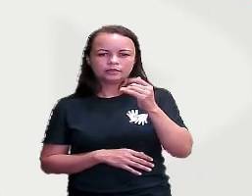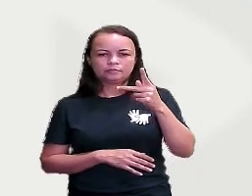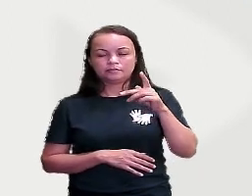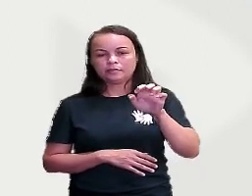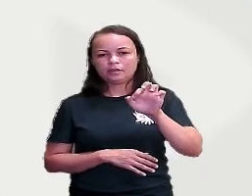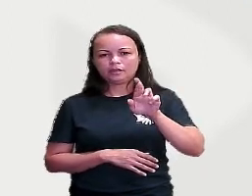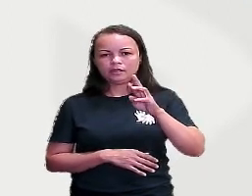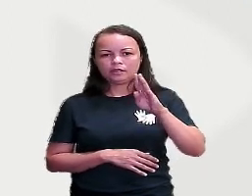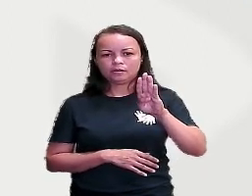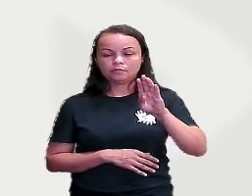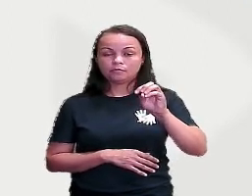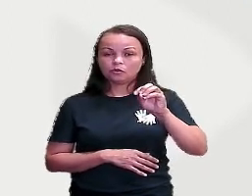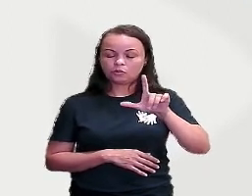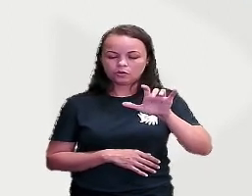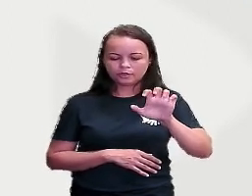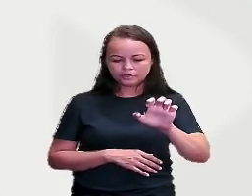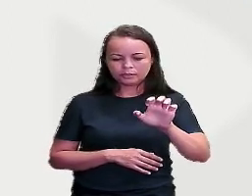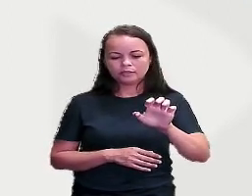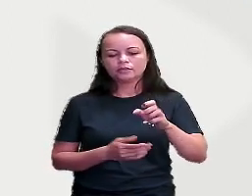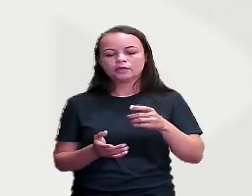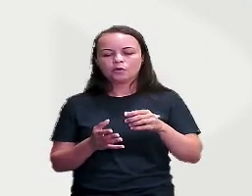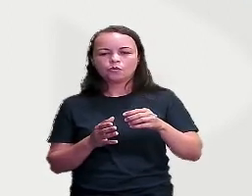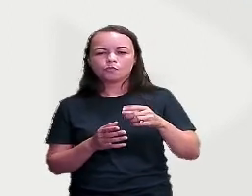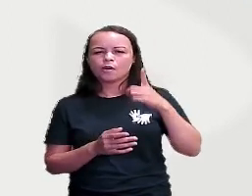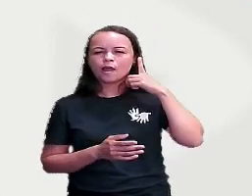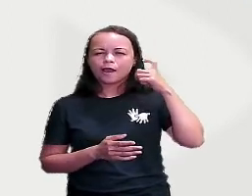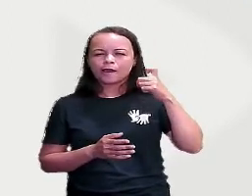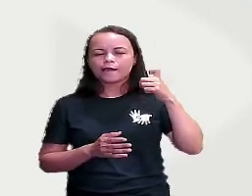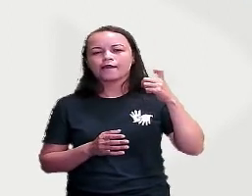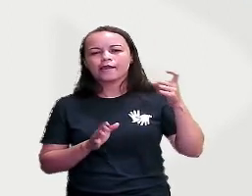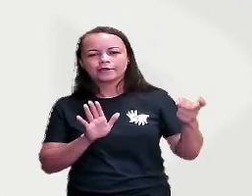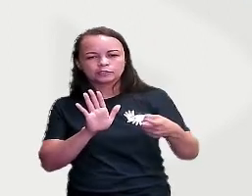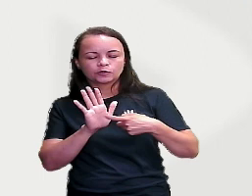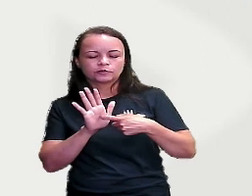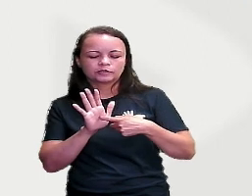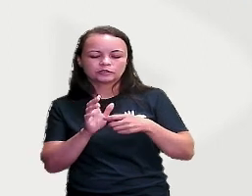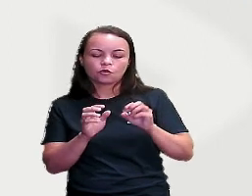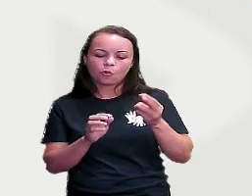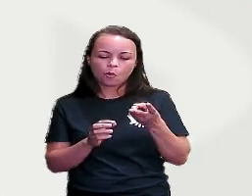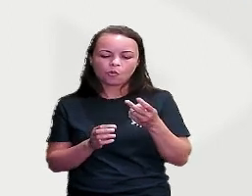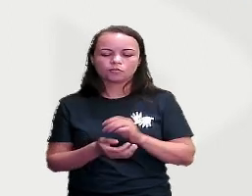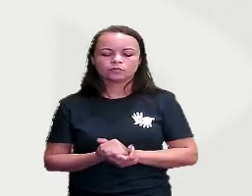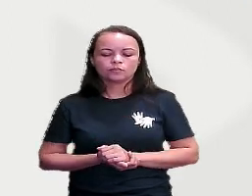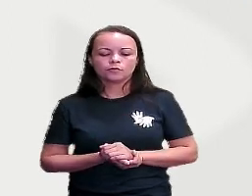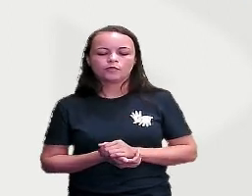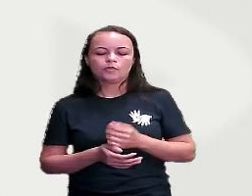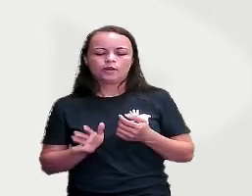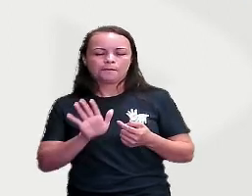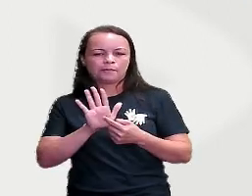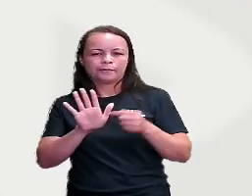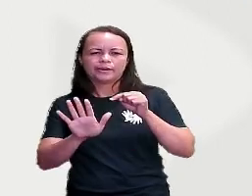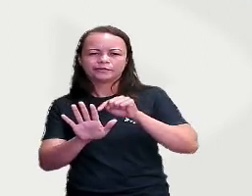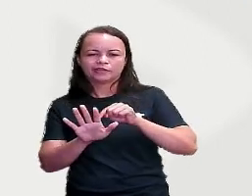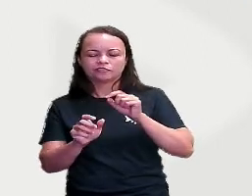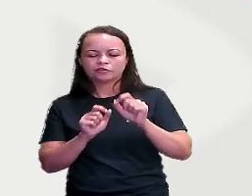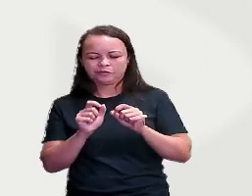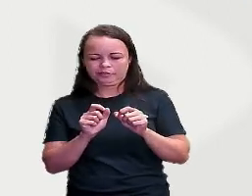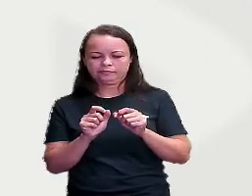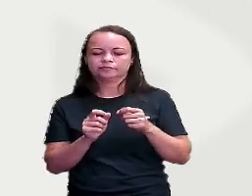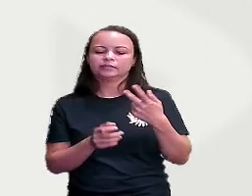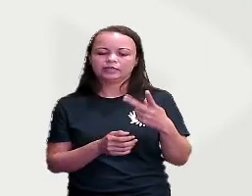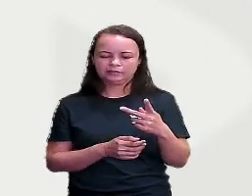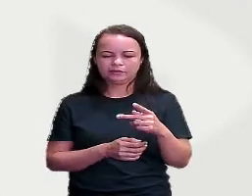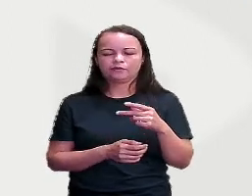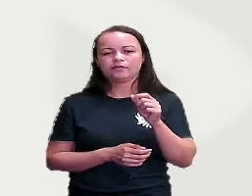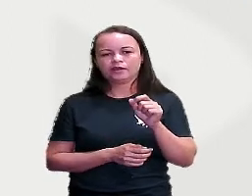Isso mesmo, é uma metonímia, onde eu troquei aí o nome do objeto pela marca dele, né? Como no caso também da